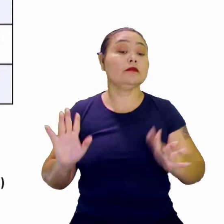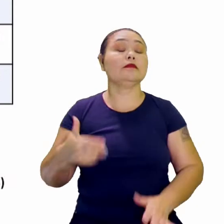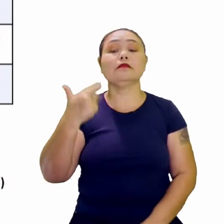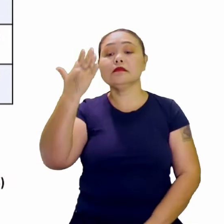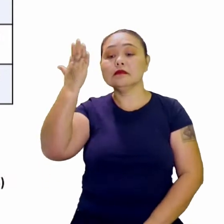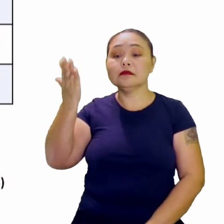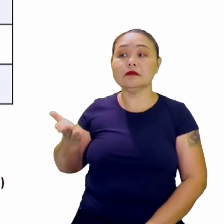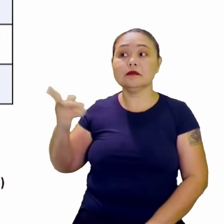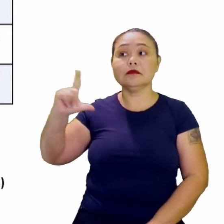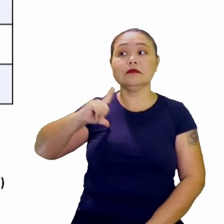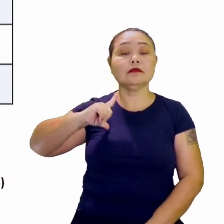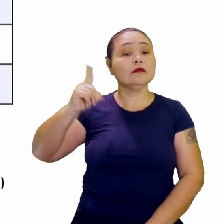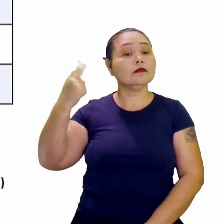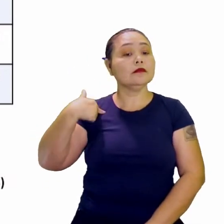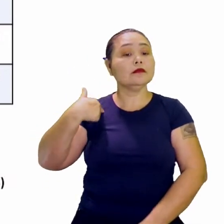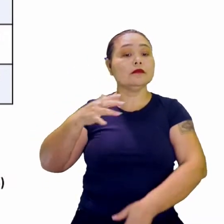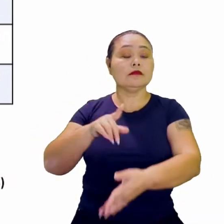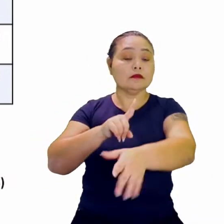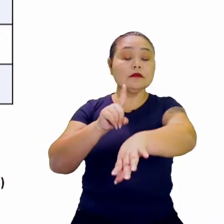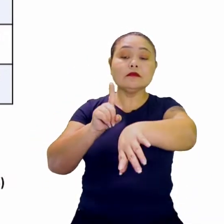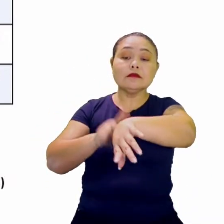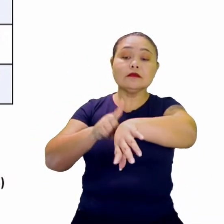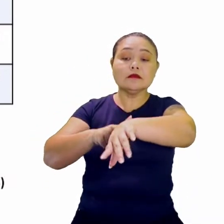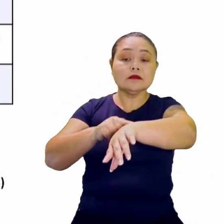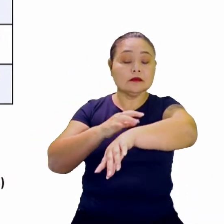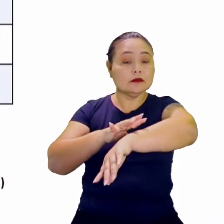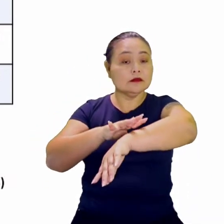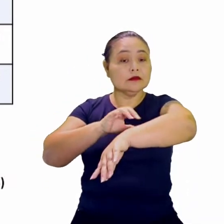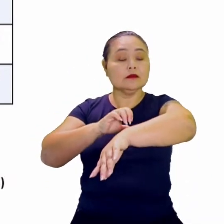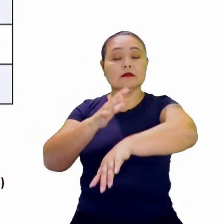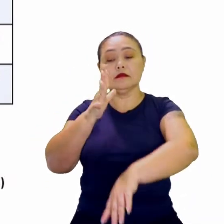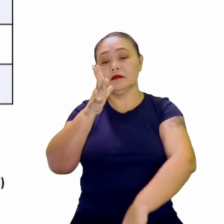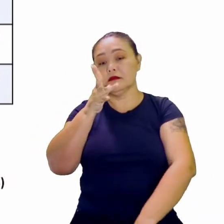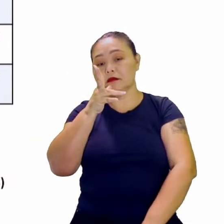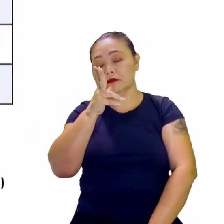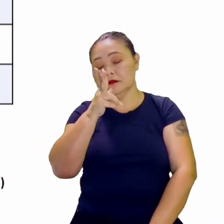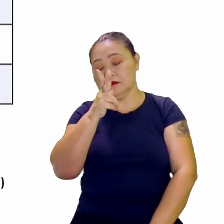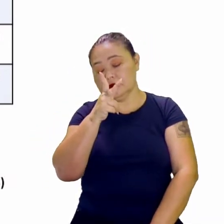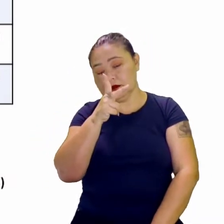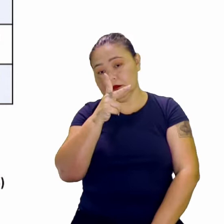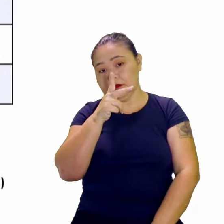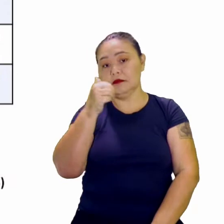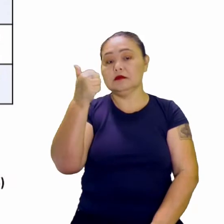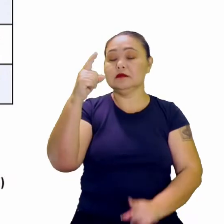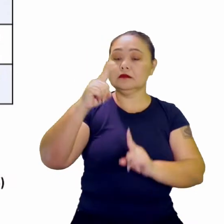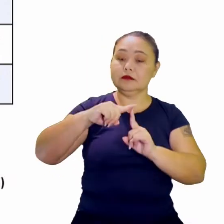aqui. Tempo de contração lenta na tipo 1.